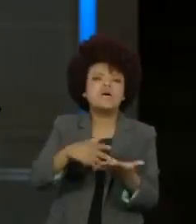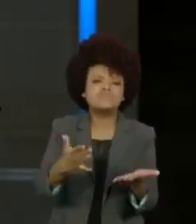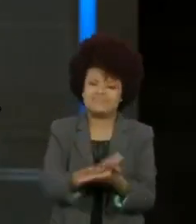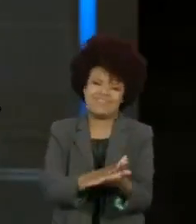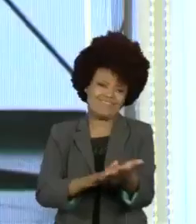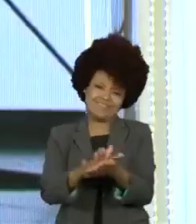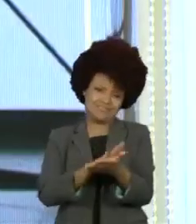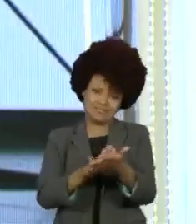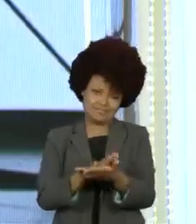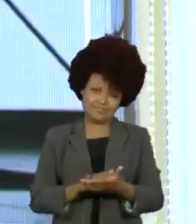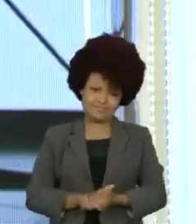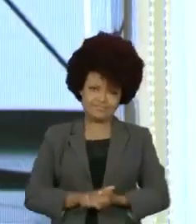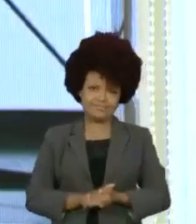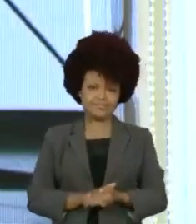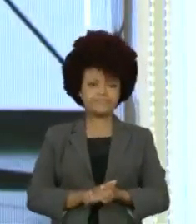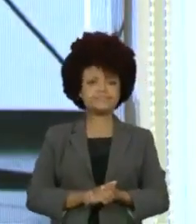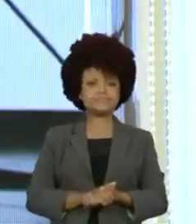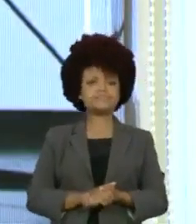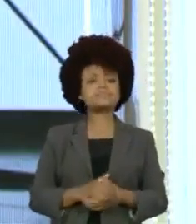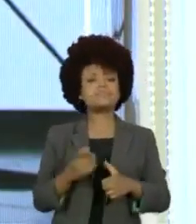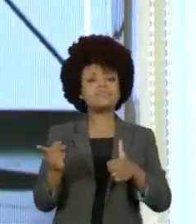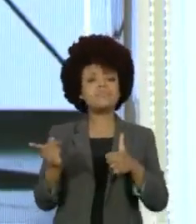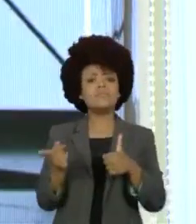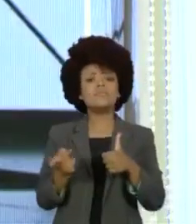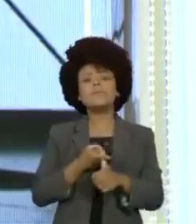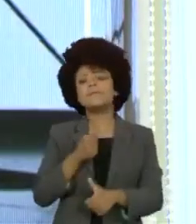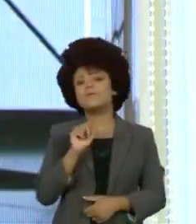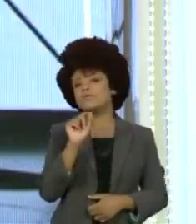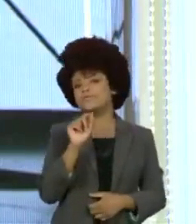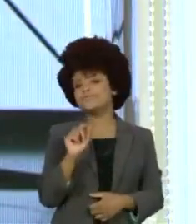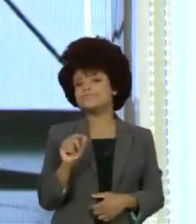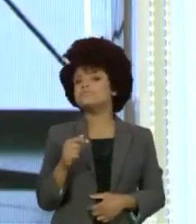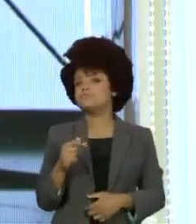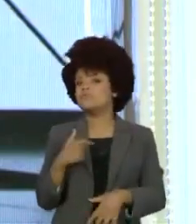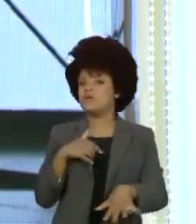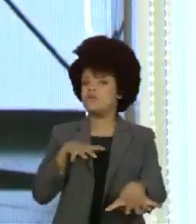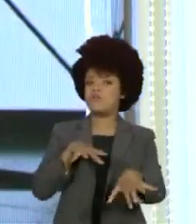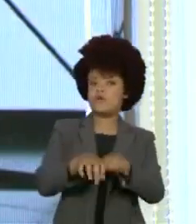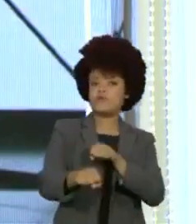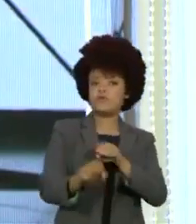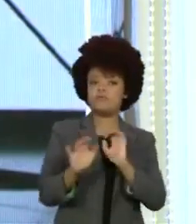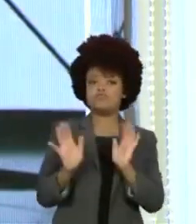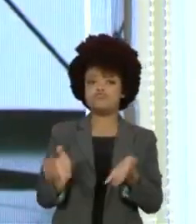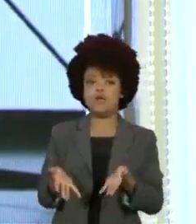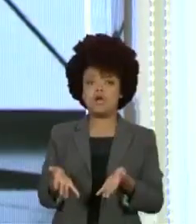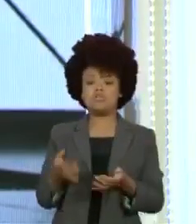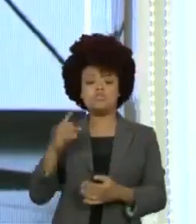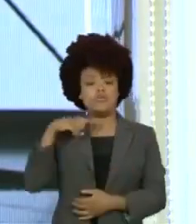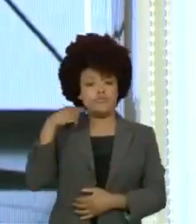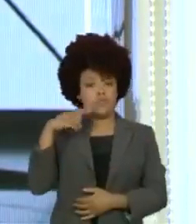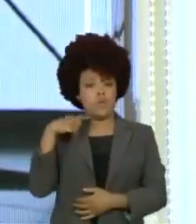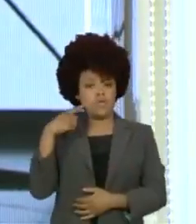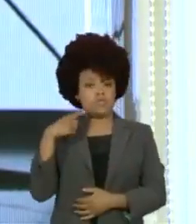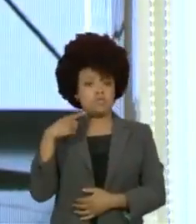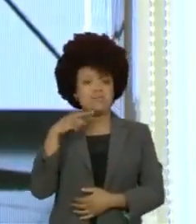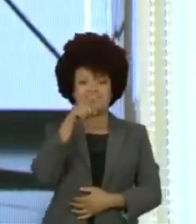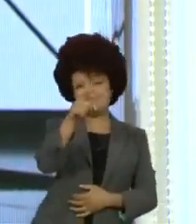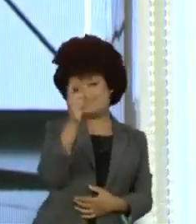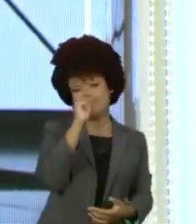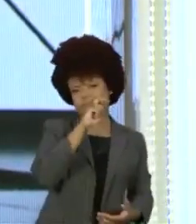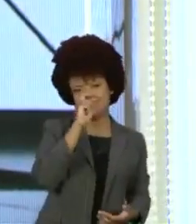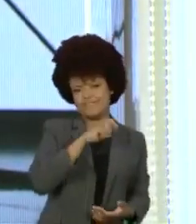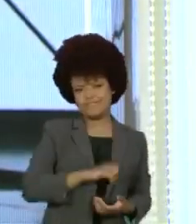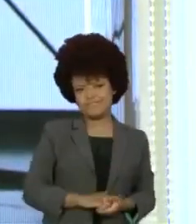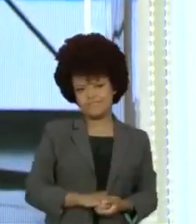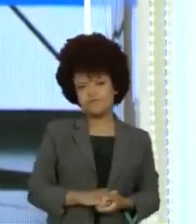segundos para sua tréplica primeiro lugar eu sou Bacharel em Direito e nunca disse que era advogado Então você mente descaradamente eu sou jornalista